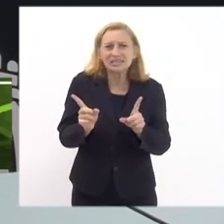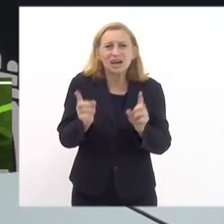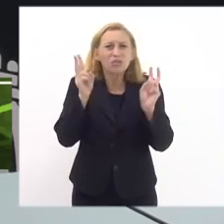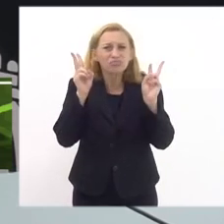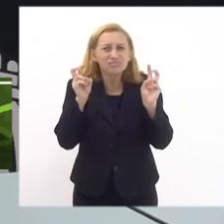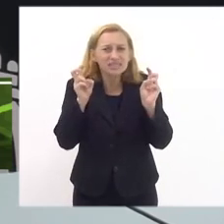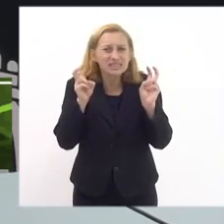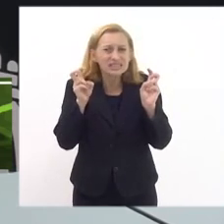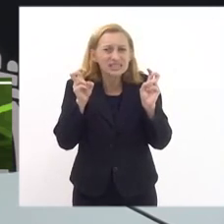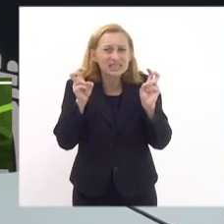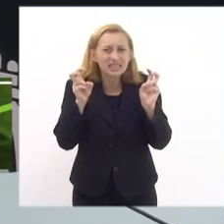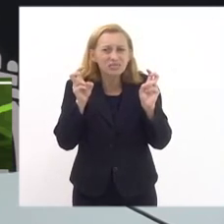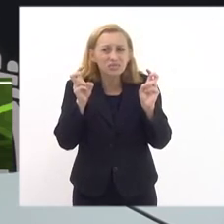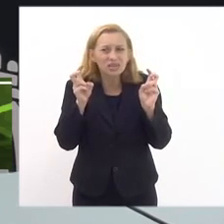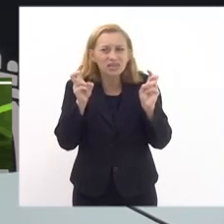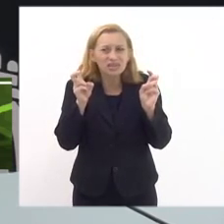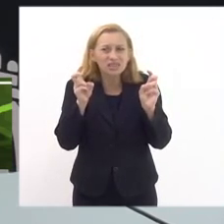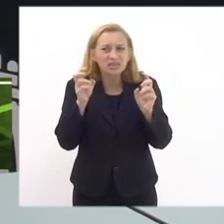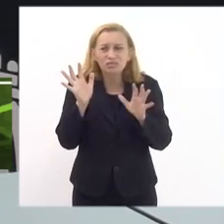tão, tão recorrente.